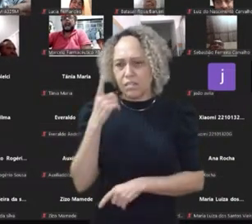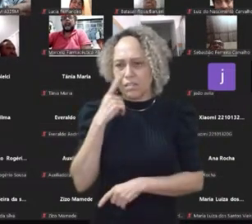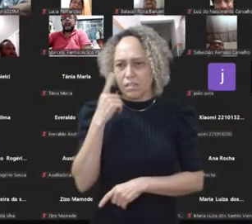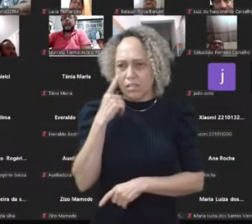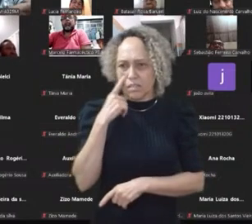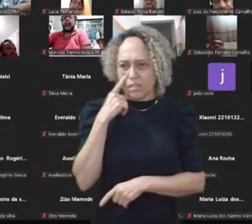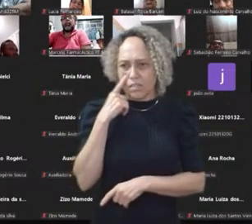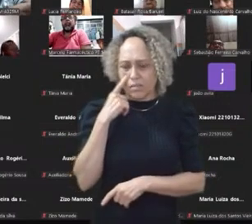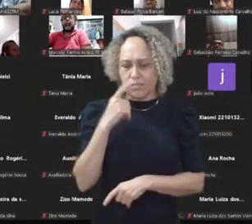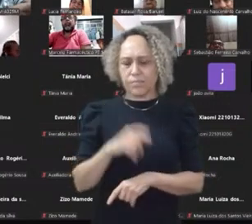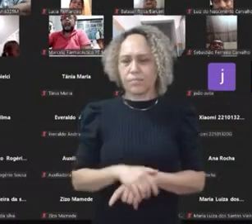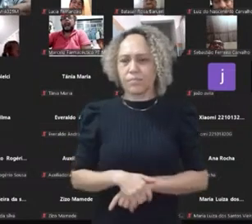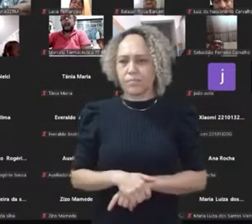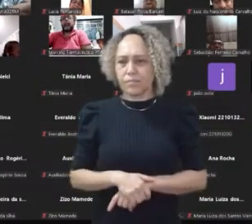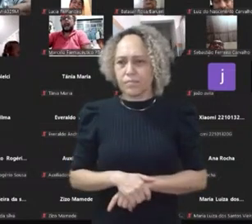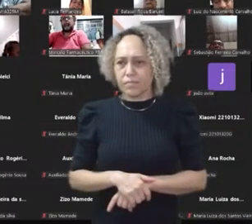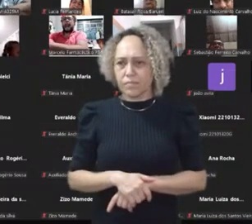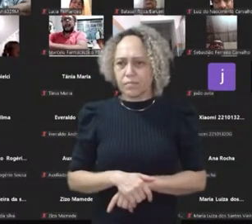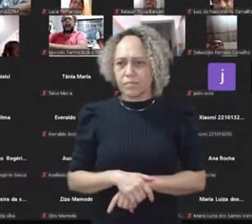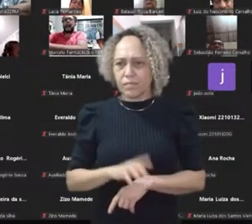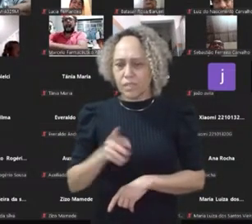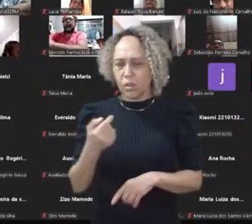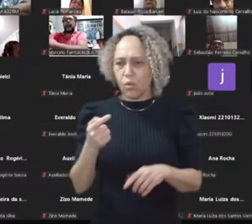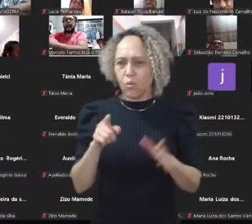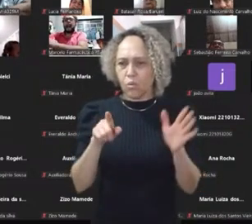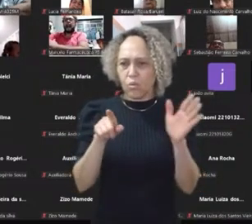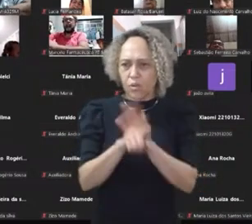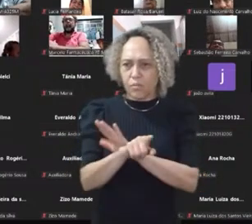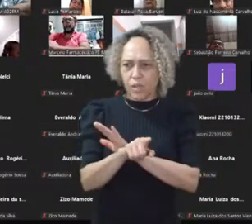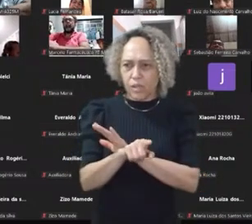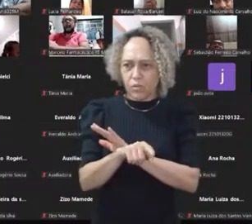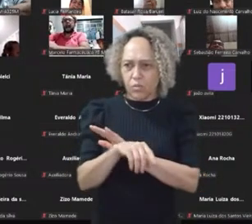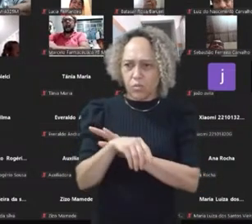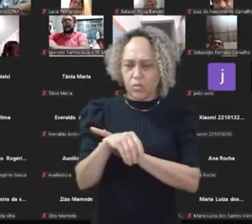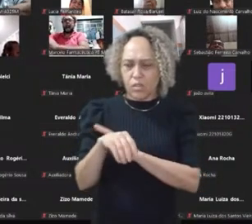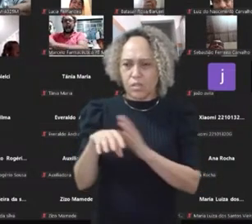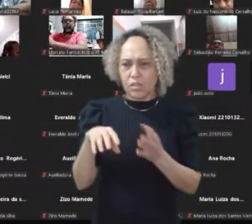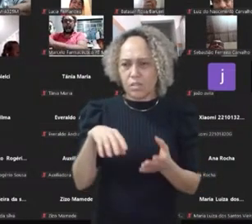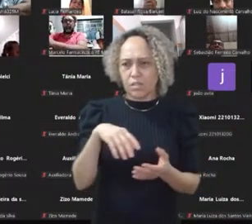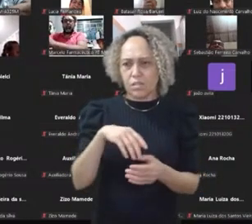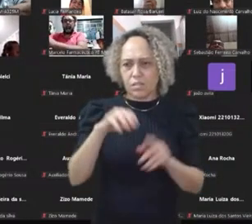dos nossos participantes Então vamos fazer a última pergunta online sorteio na